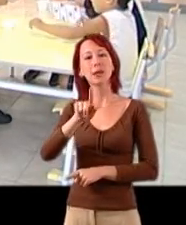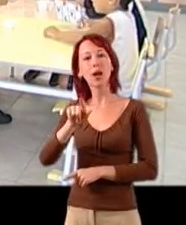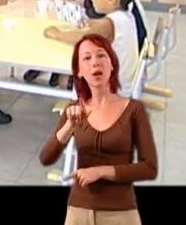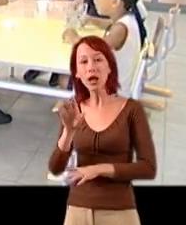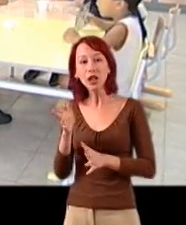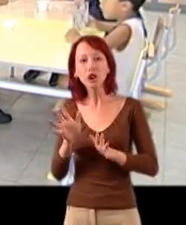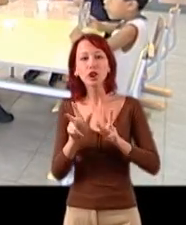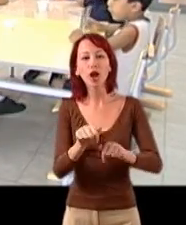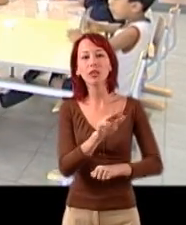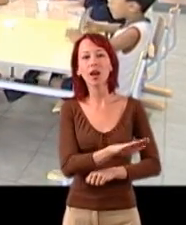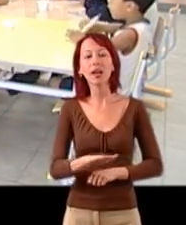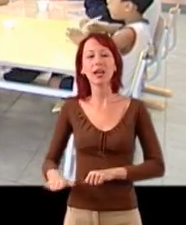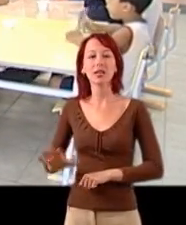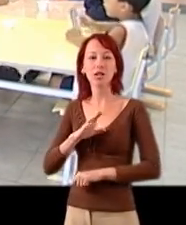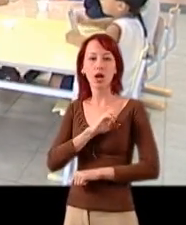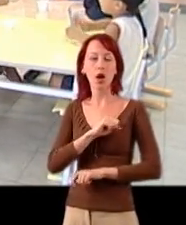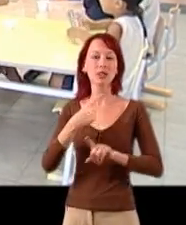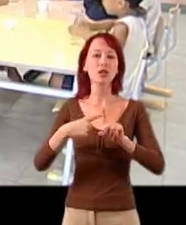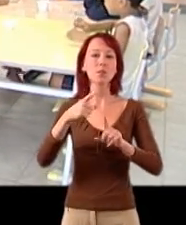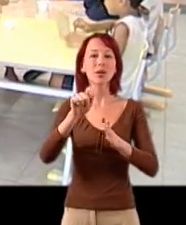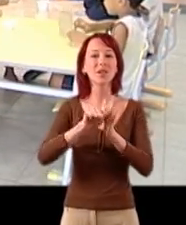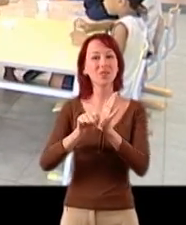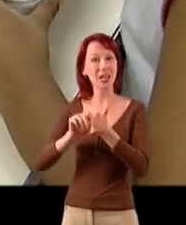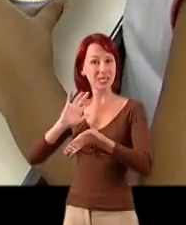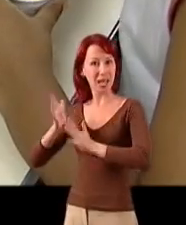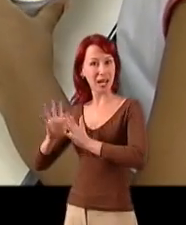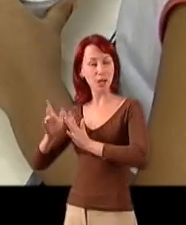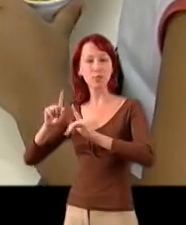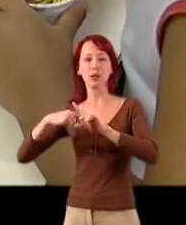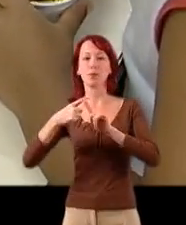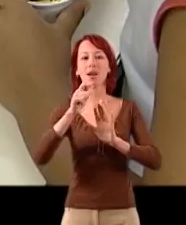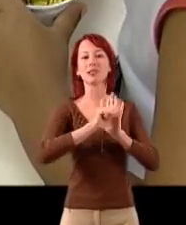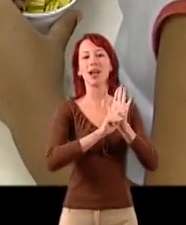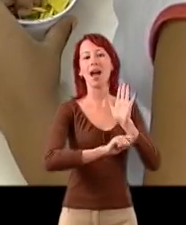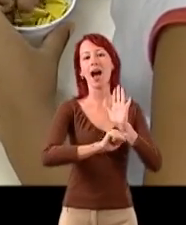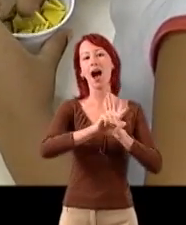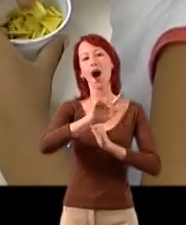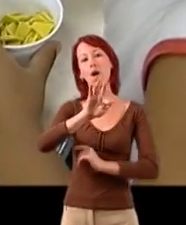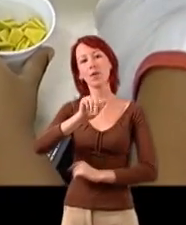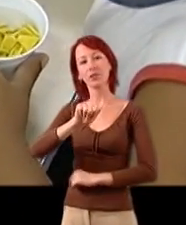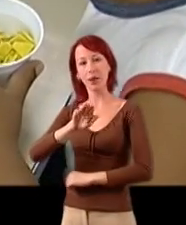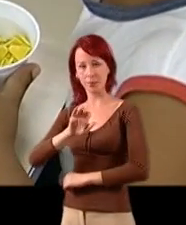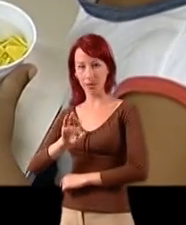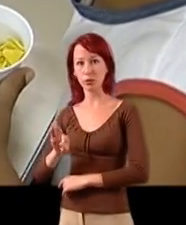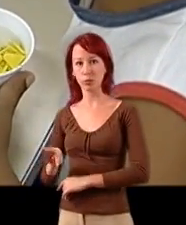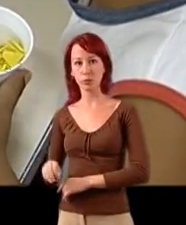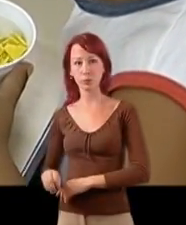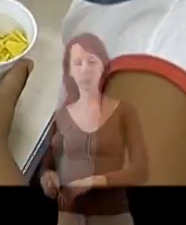também, porque a gente faz pela escrita do alfabeto e faz em Libras também. Vamos lá? Vem cá,